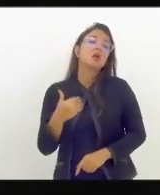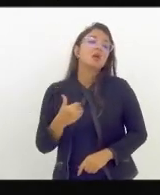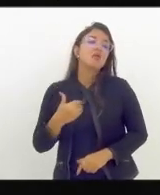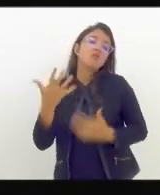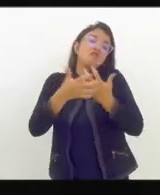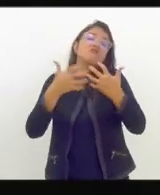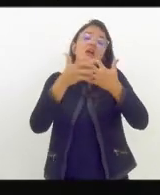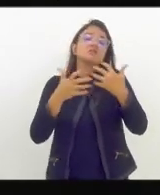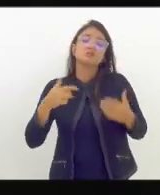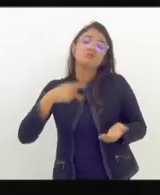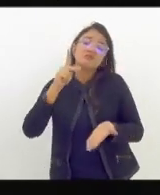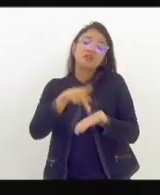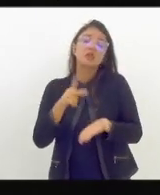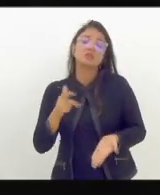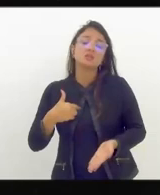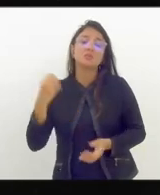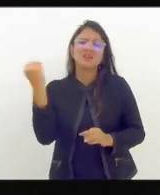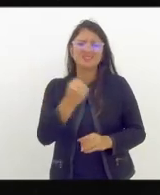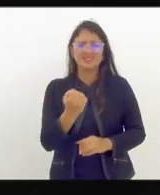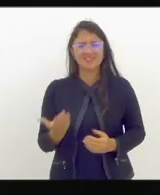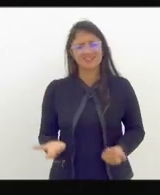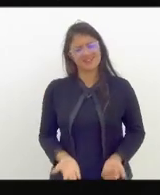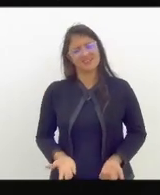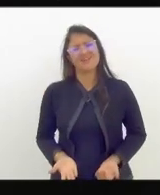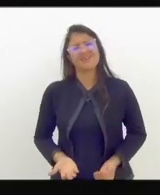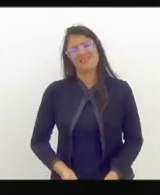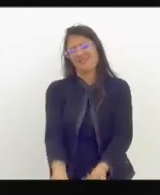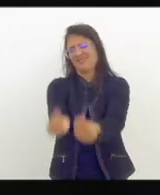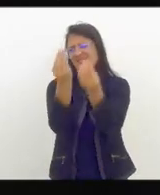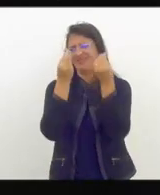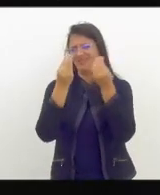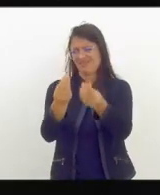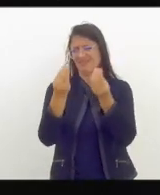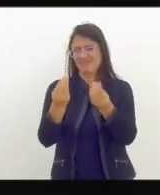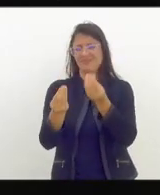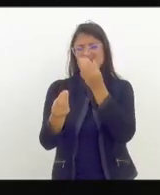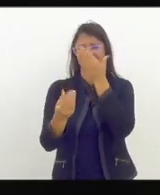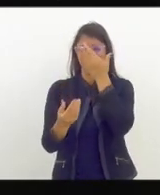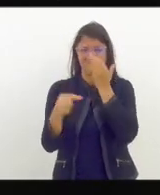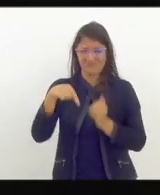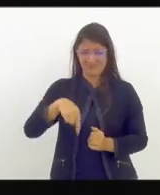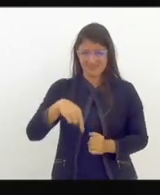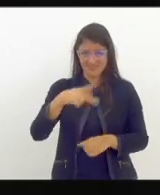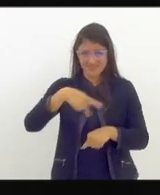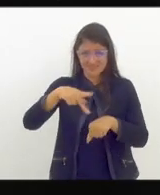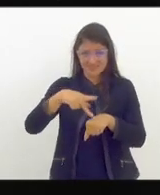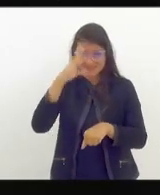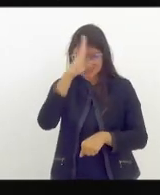mulher. Ora, o nosso país, o Brasil, o nosso querido Brasil,